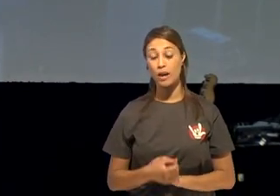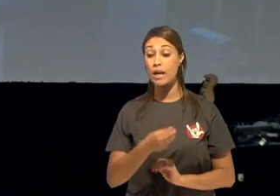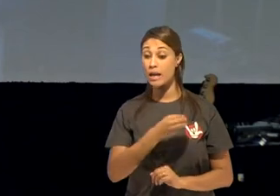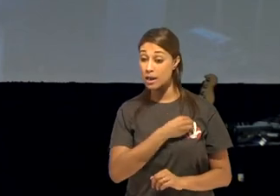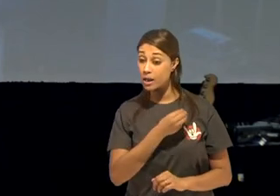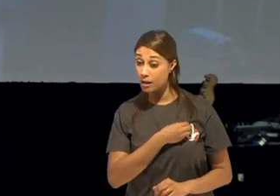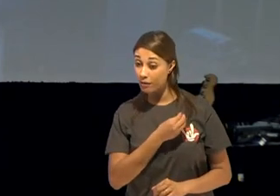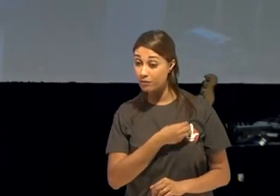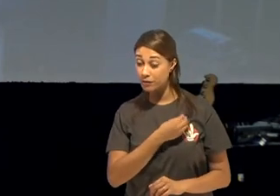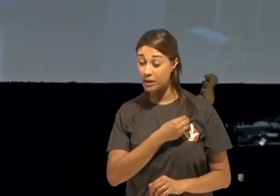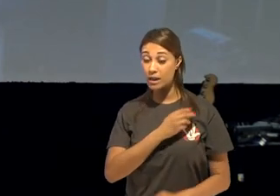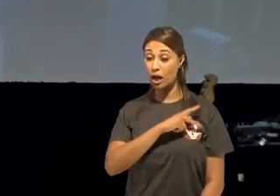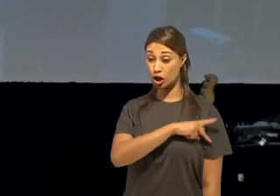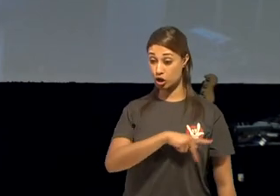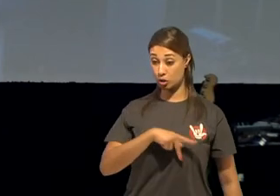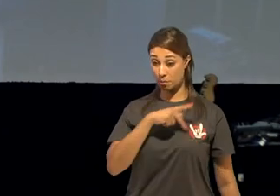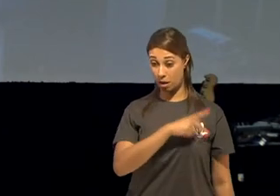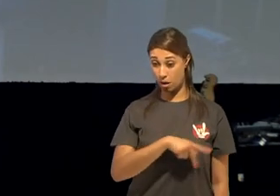a vida de Paulo,